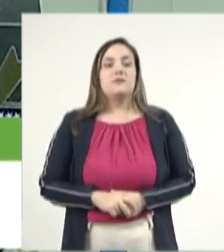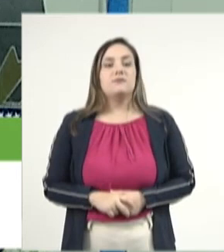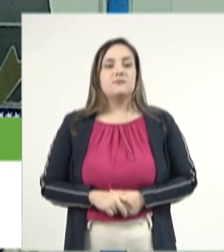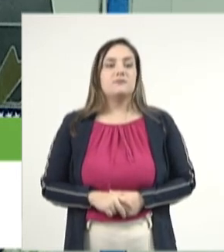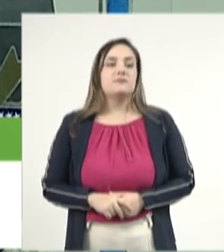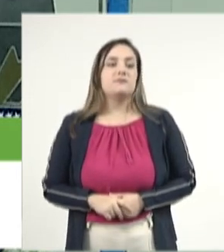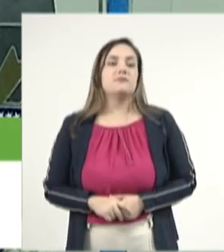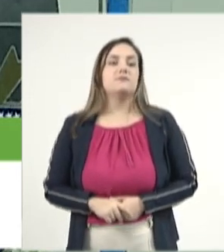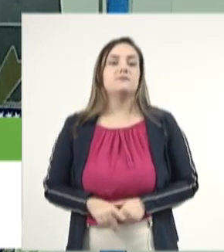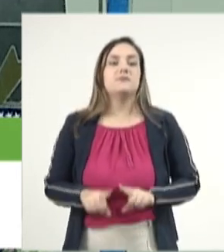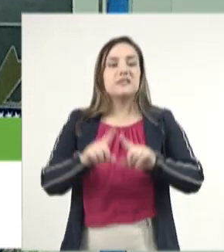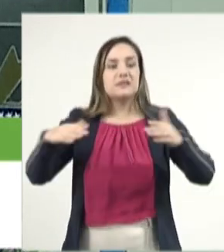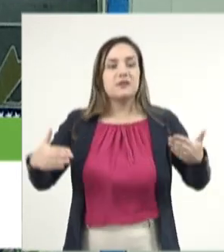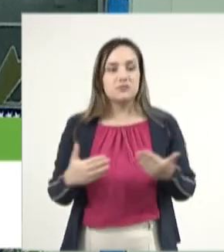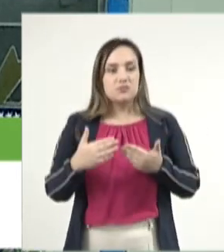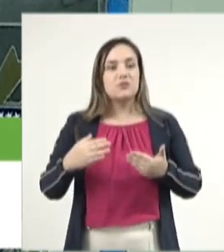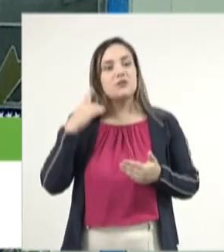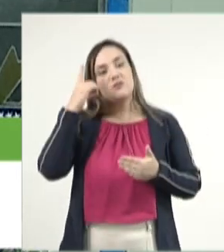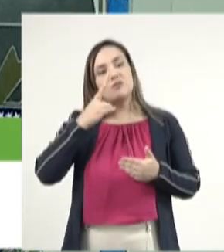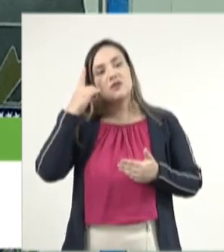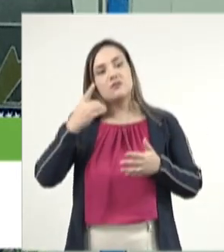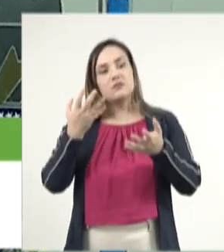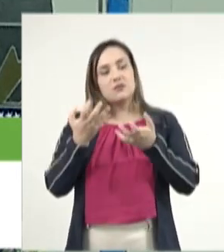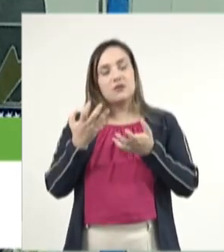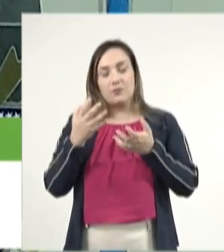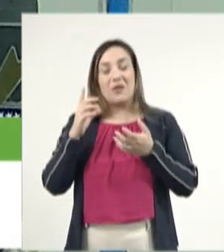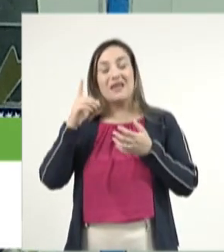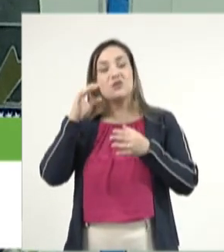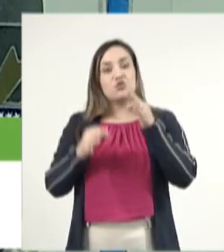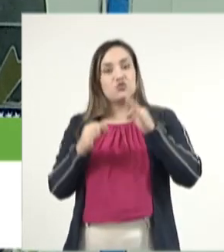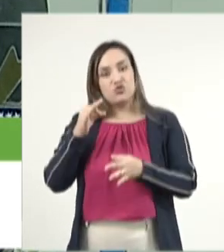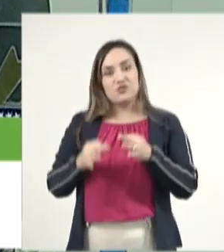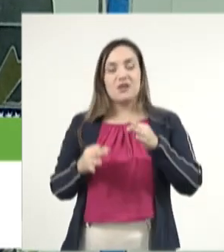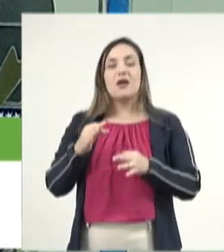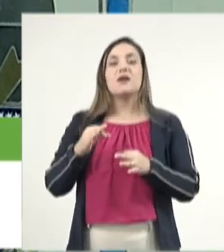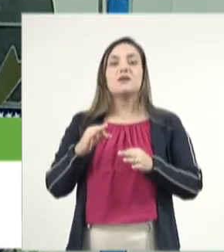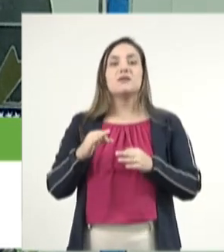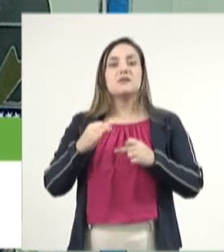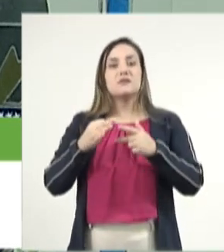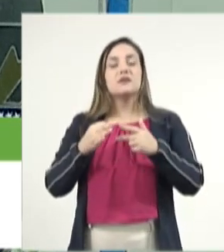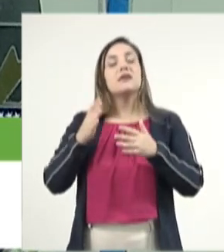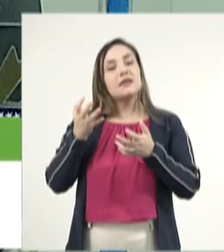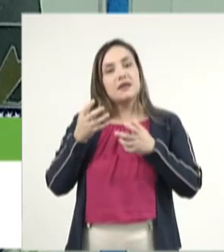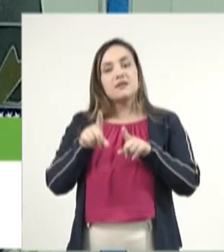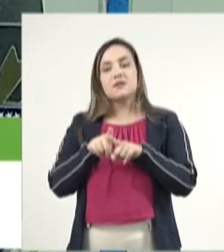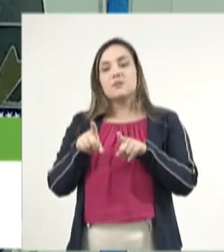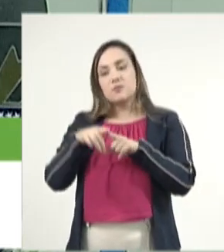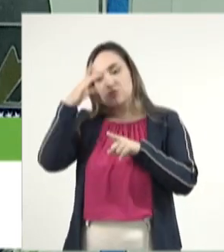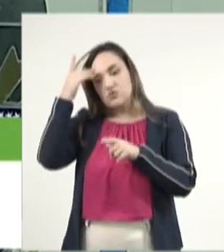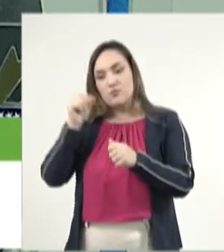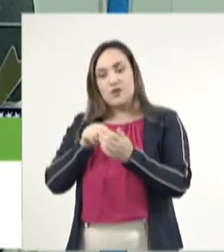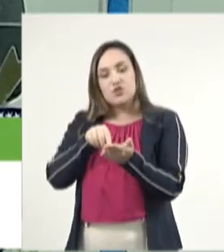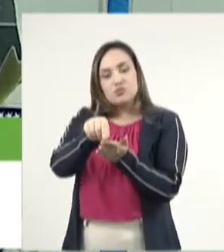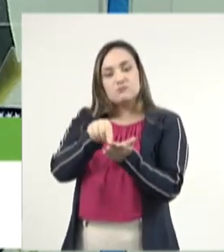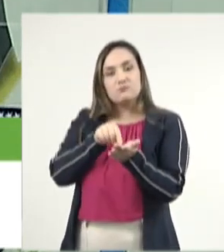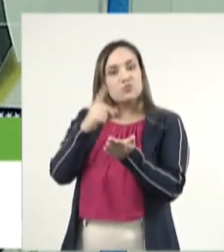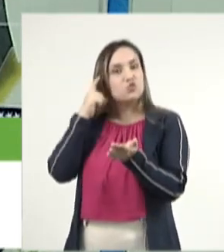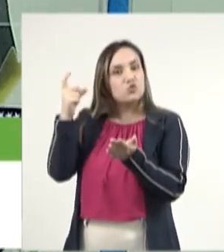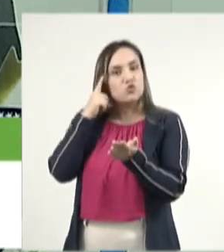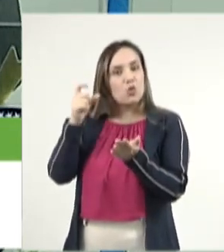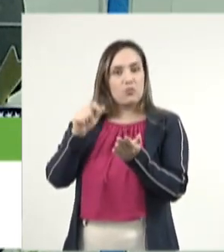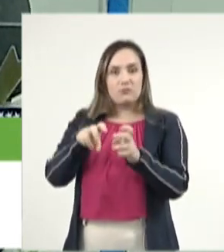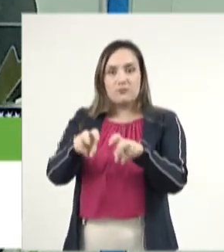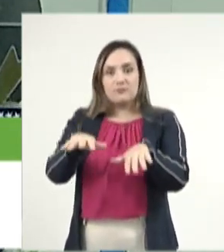então vem a proposta do Tribunal de Justiça para ampliar esse adicional também para os operadores de sonorização do TJ. E também cria